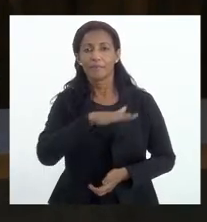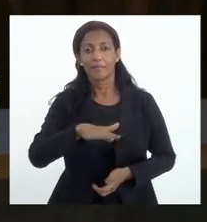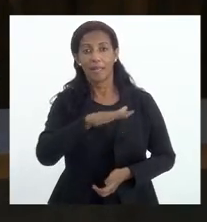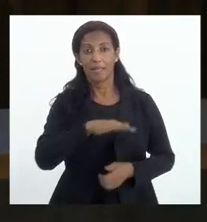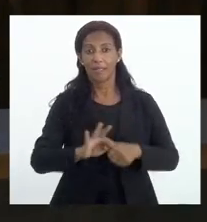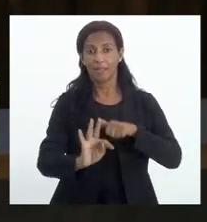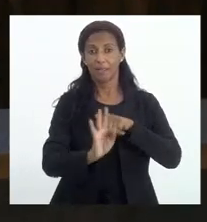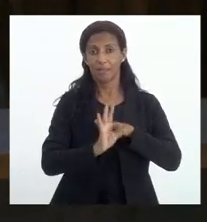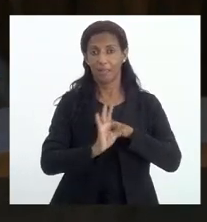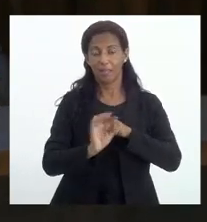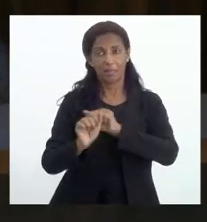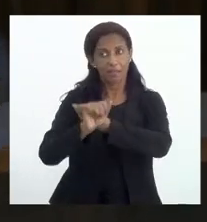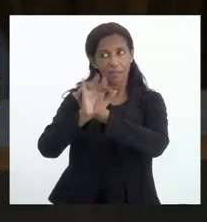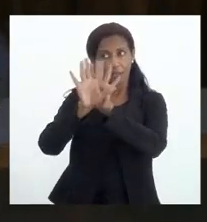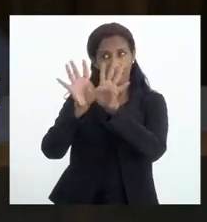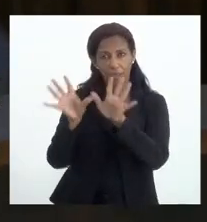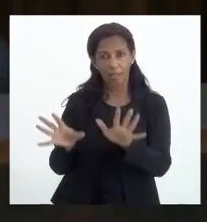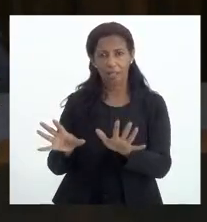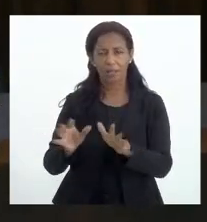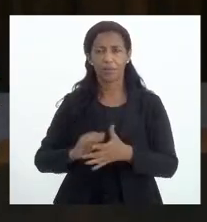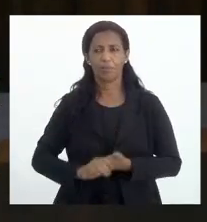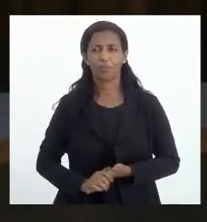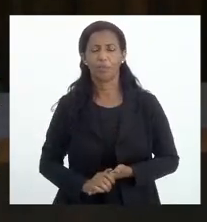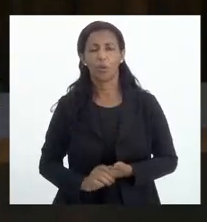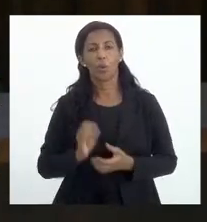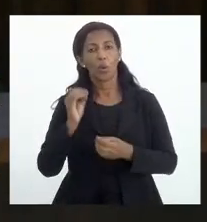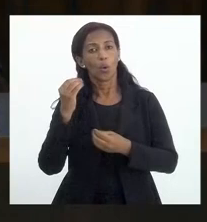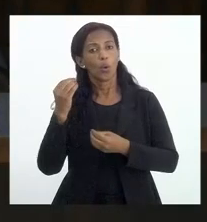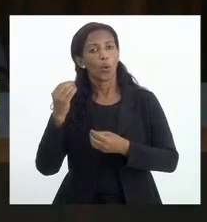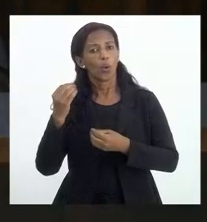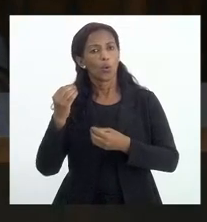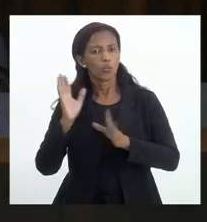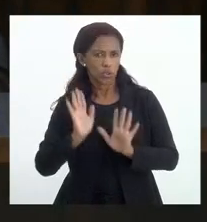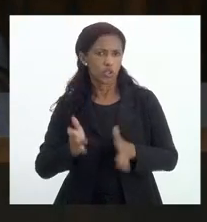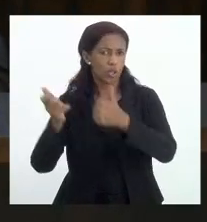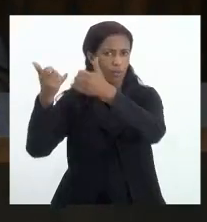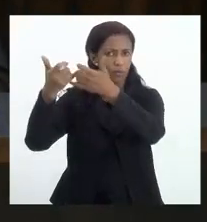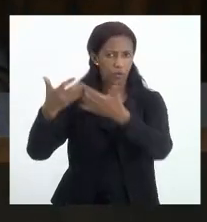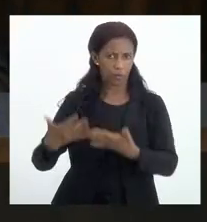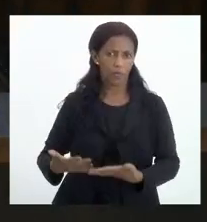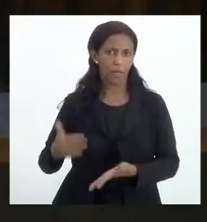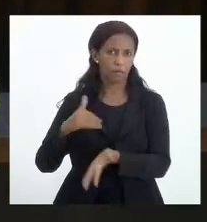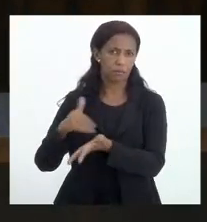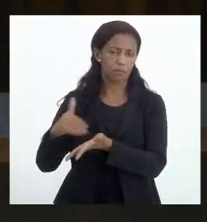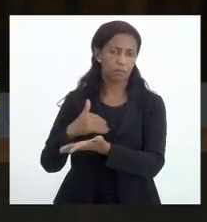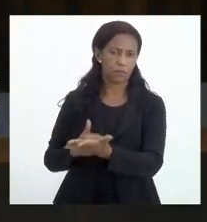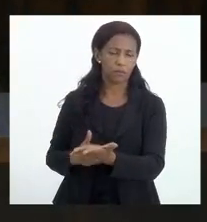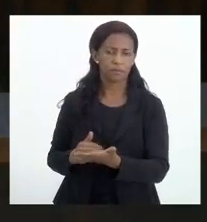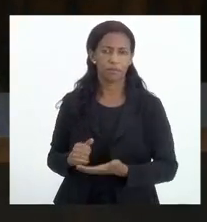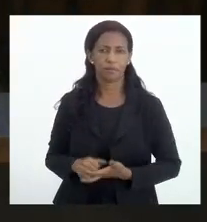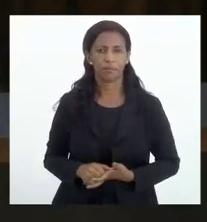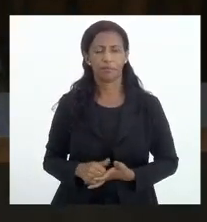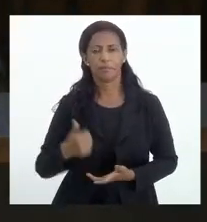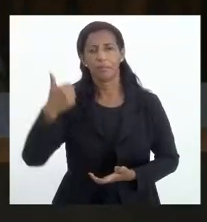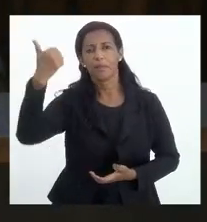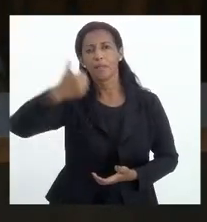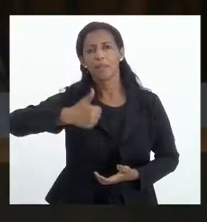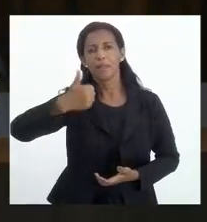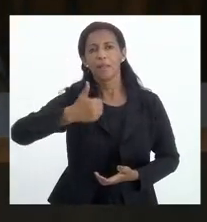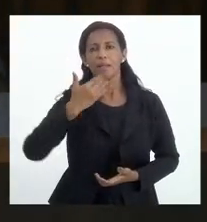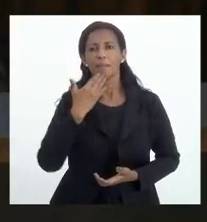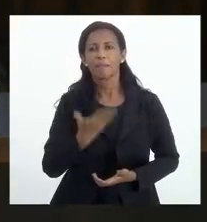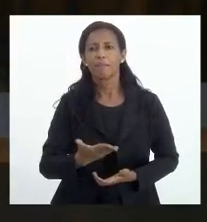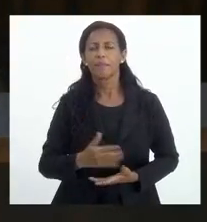deixar muito claro, além do que já foi exposto aqui pelo secretário Zamit. Em primeiro lugar, secretário, pedir